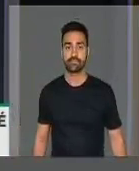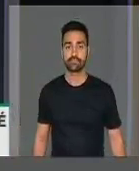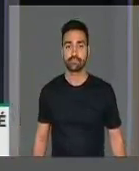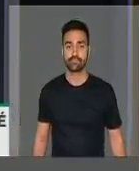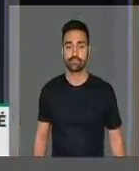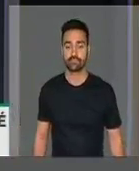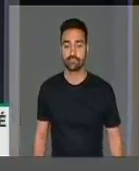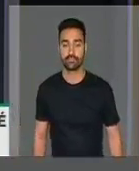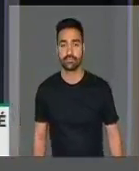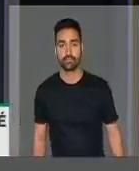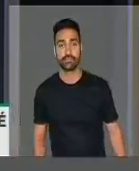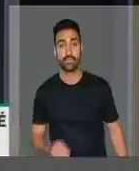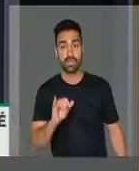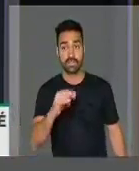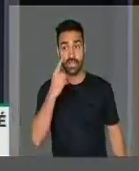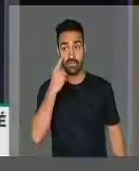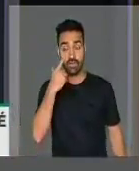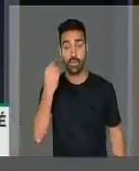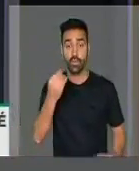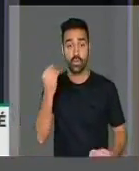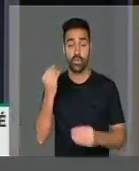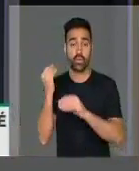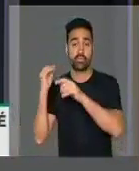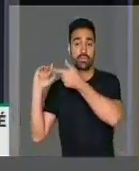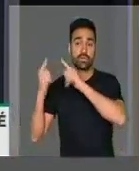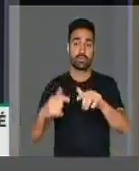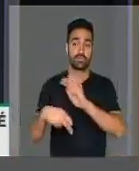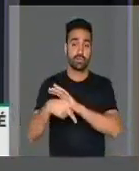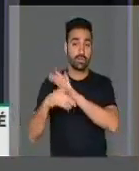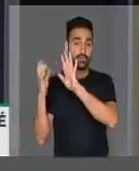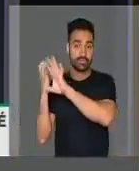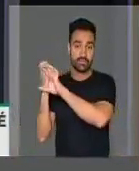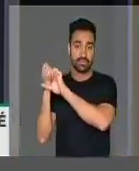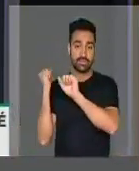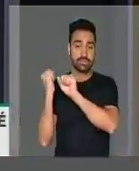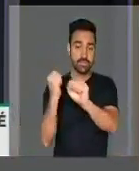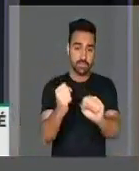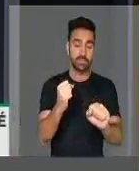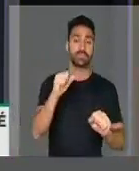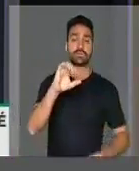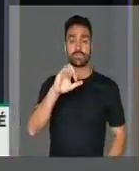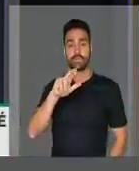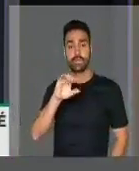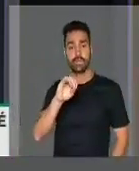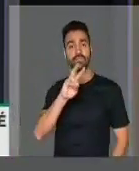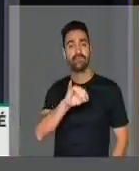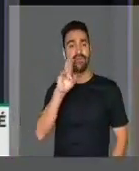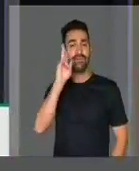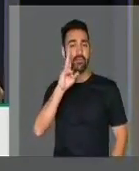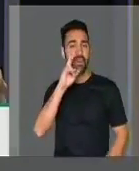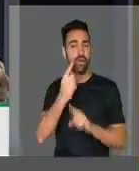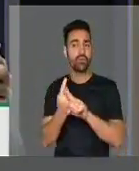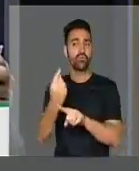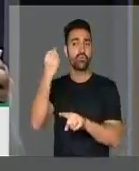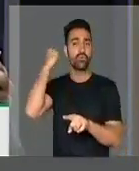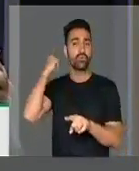se falarmos da tradição do Círio de Nazaré, vamos remontar a um período,